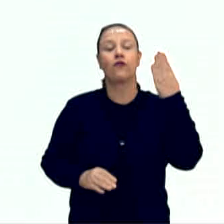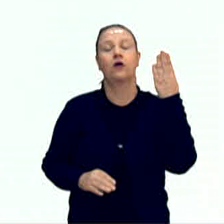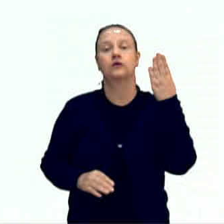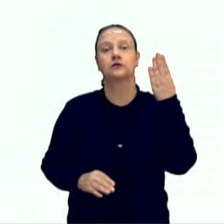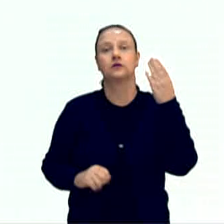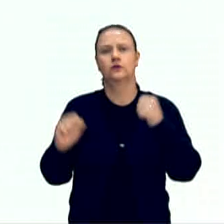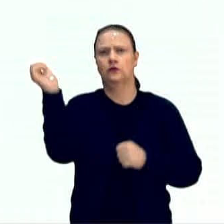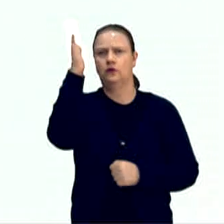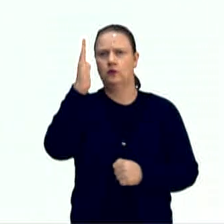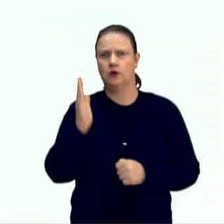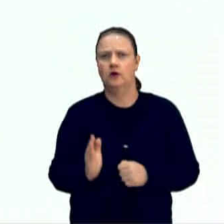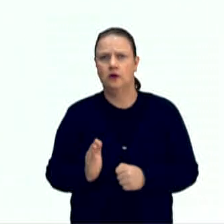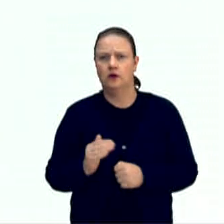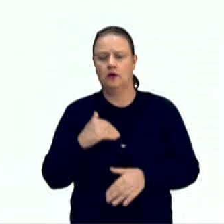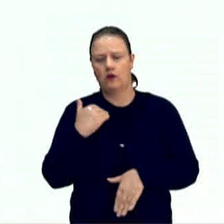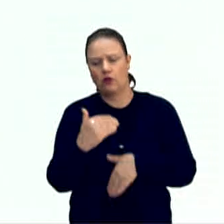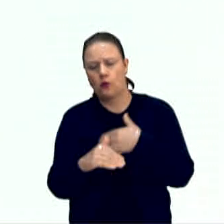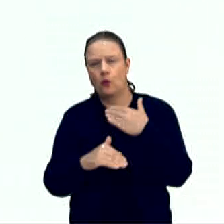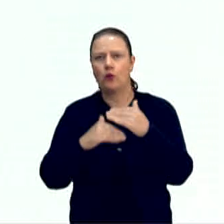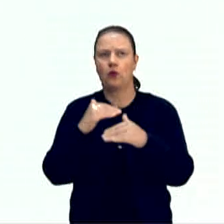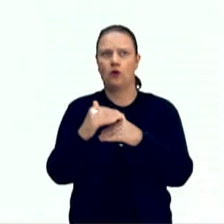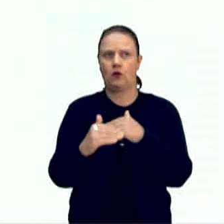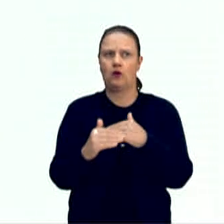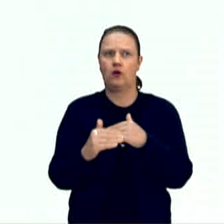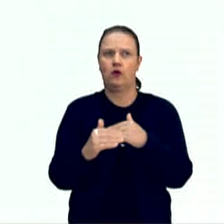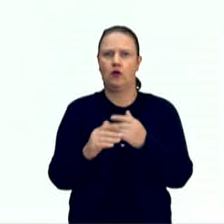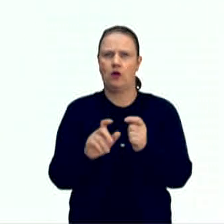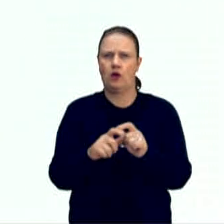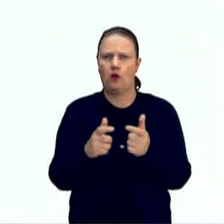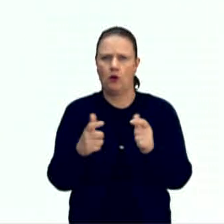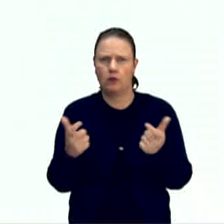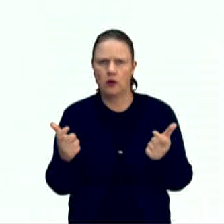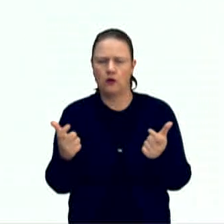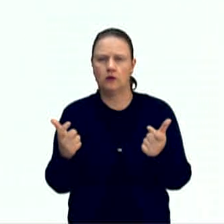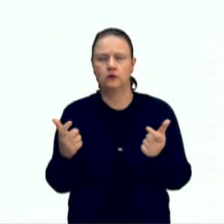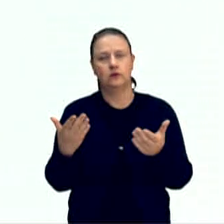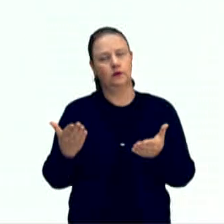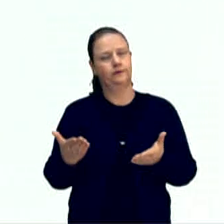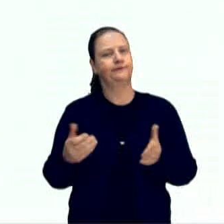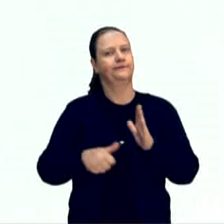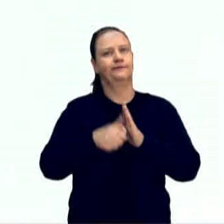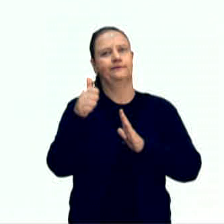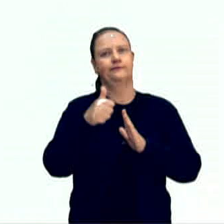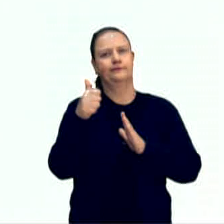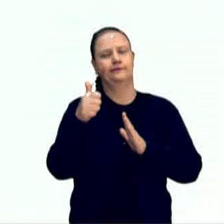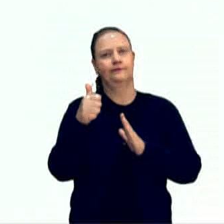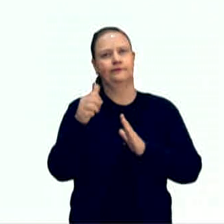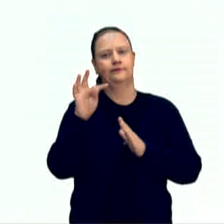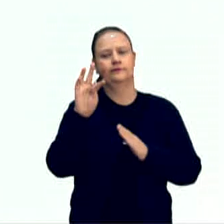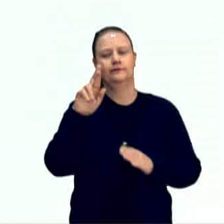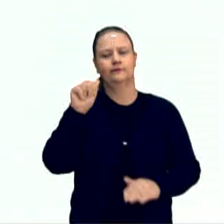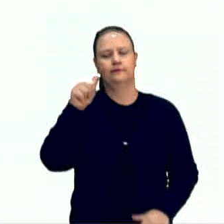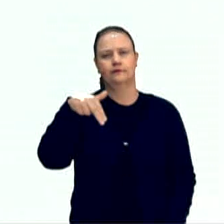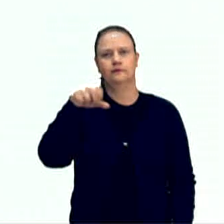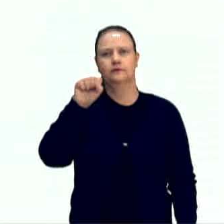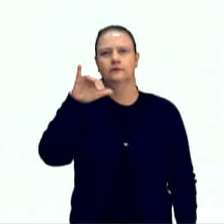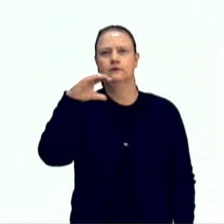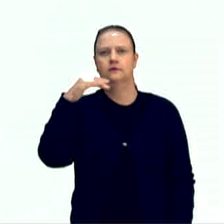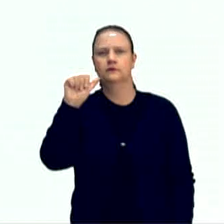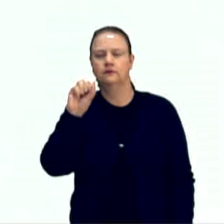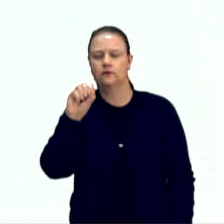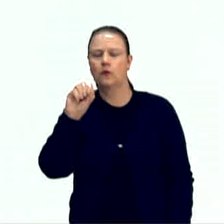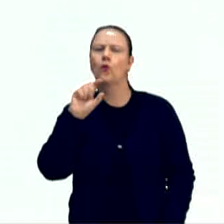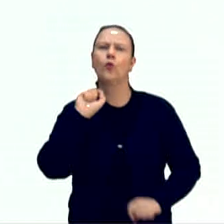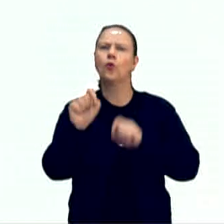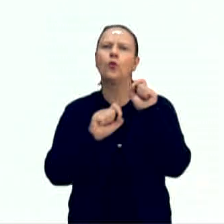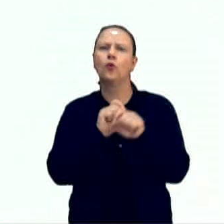Brasil é considerado em transição demográfica, uma vez que houve o aumento da taxa de natalidade. Bom, primeiro, transição demográfica é aquela ideia, é